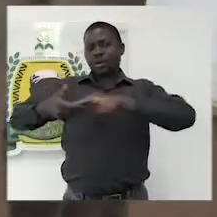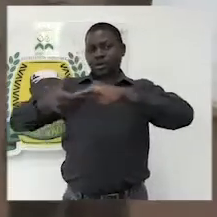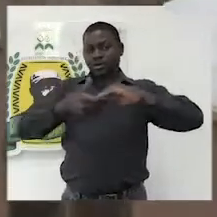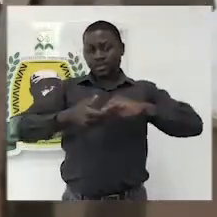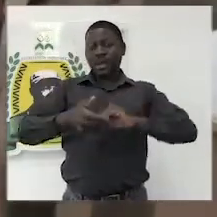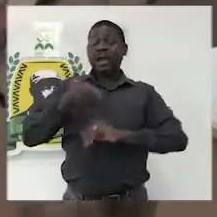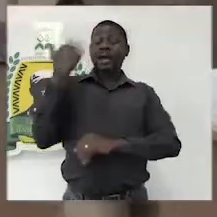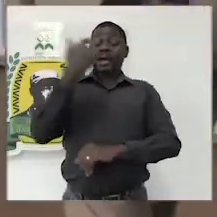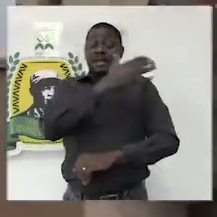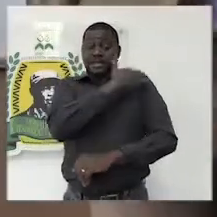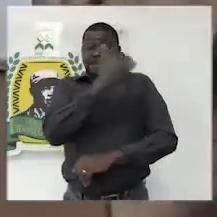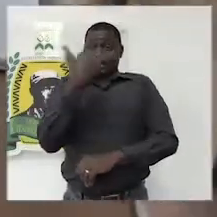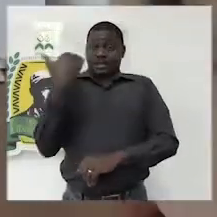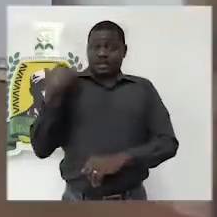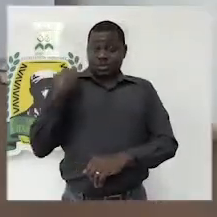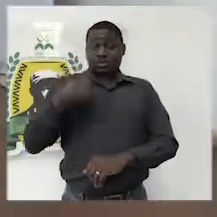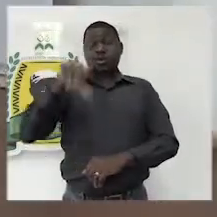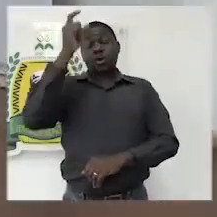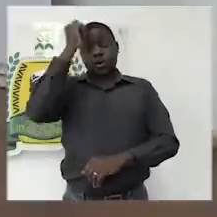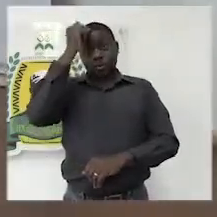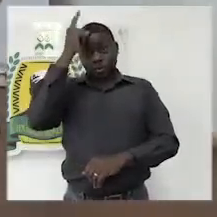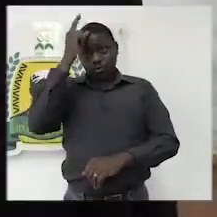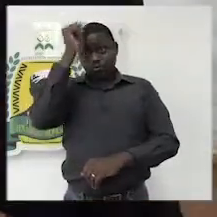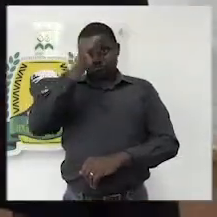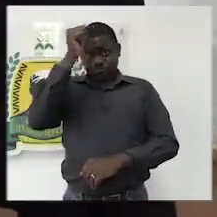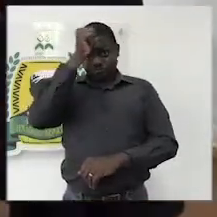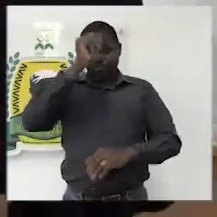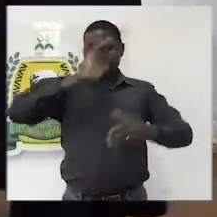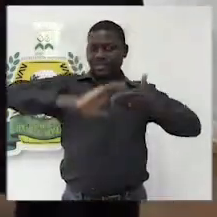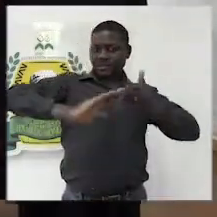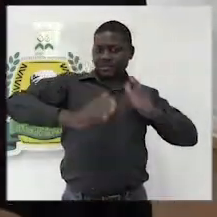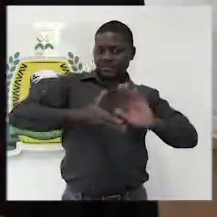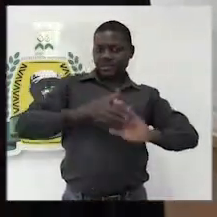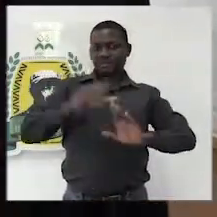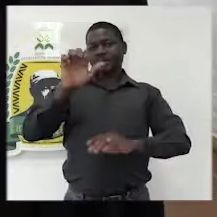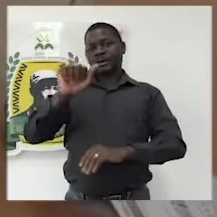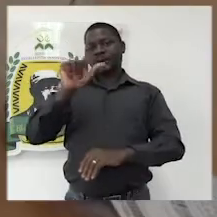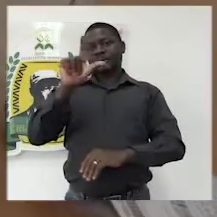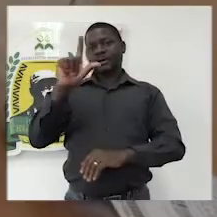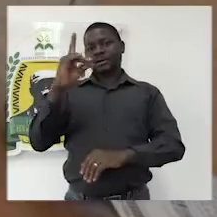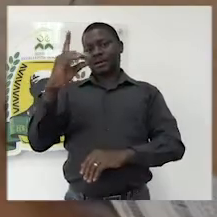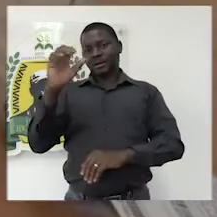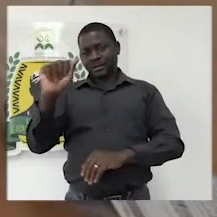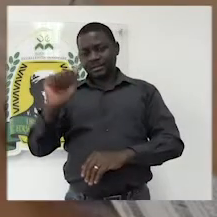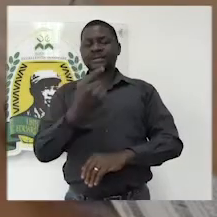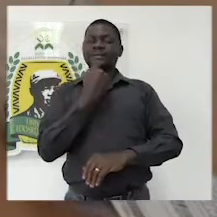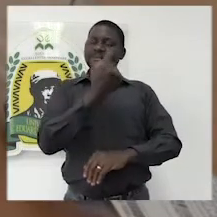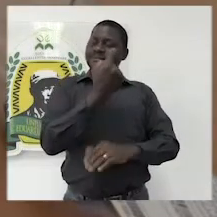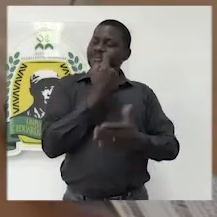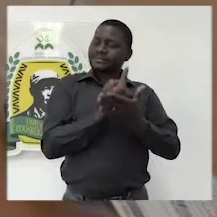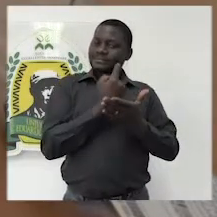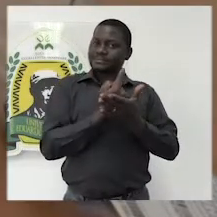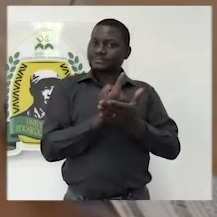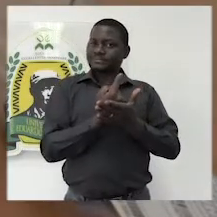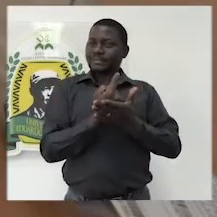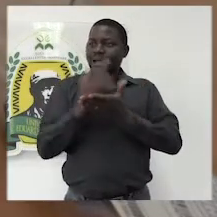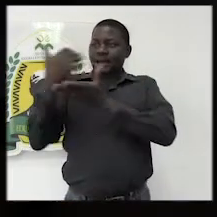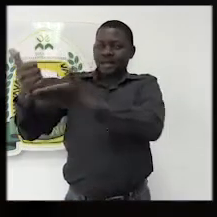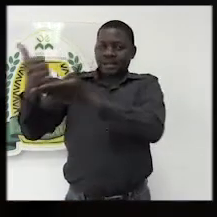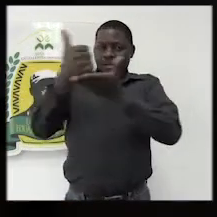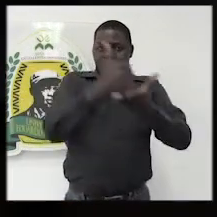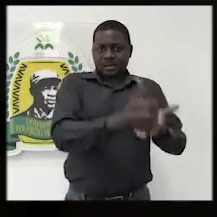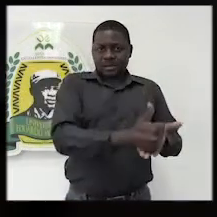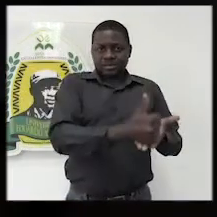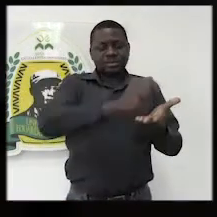ocasião, a diretora de Cultura da UEM, professora doutora Alda Costa, destacou a importância do gesto pelo fato